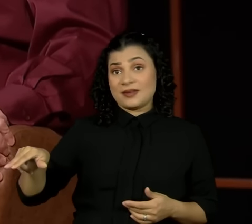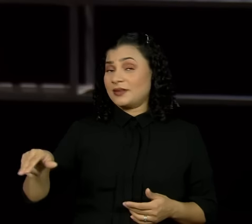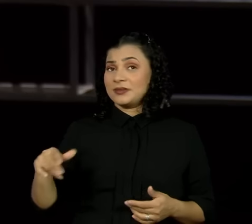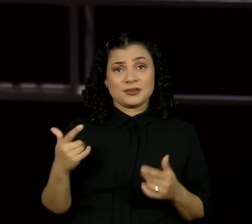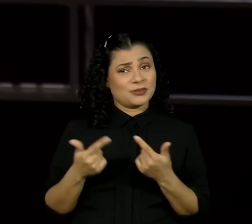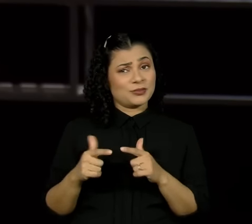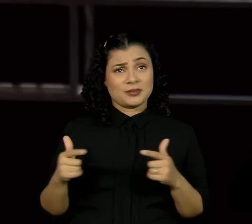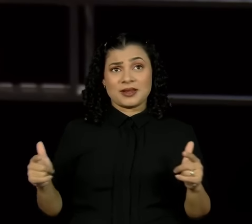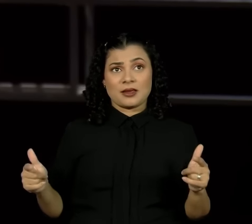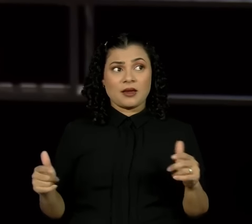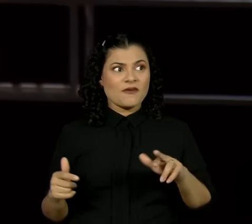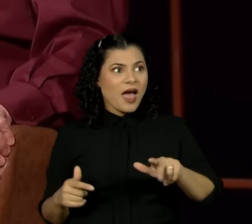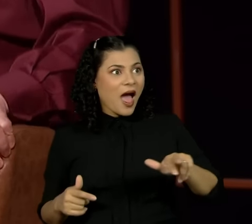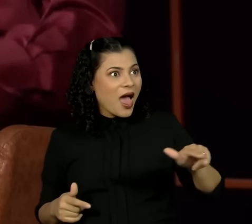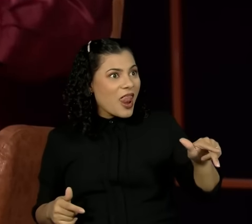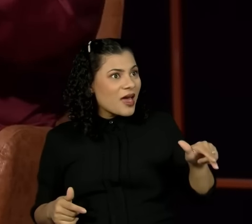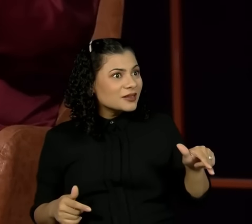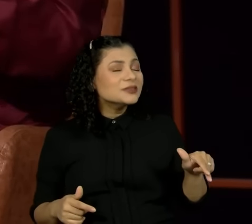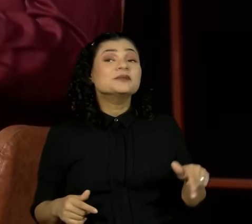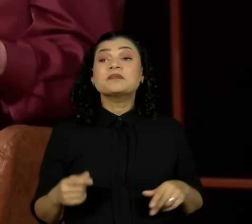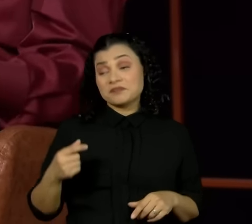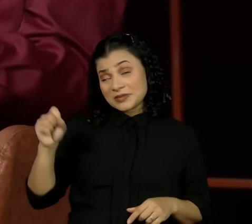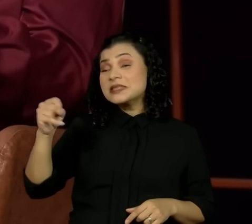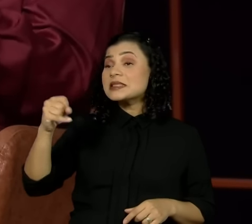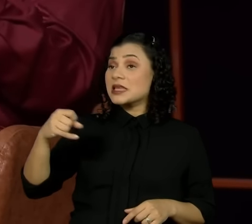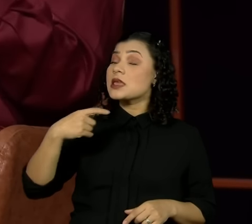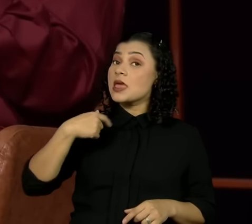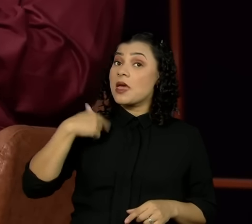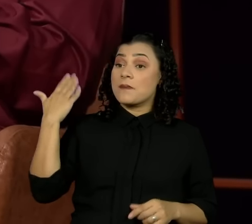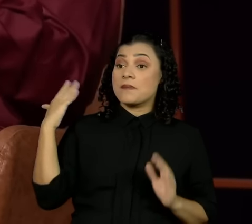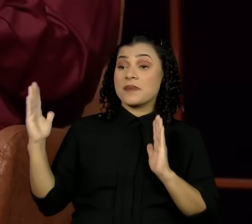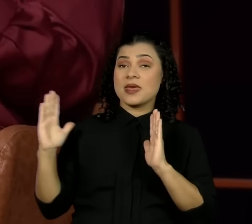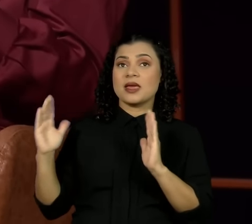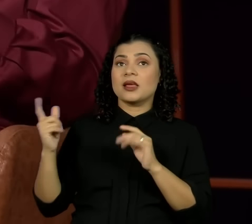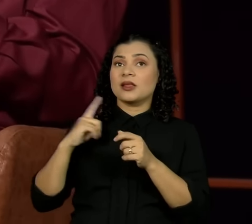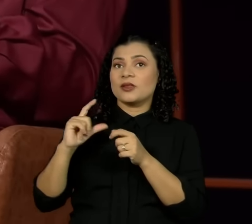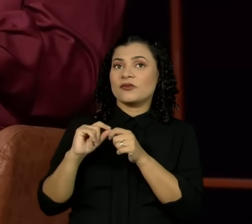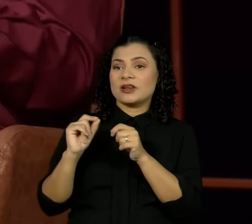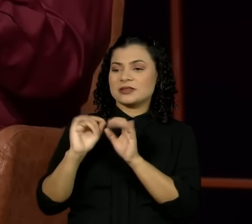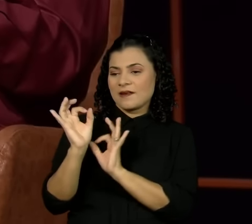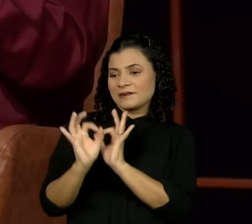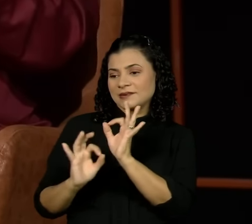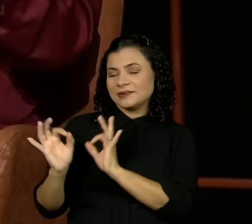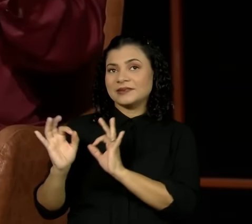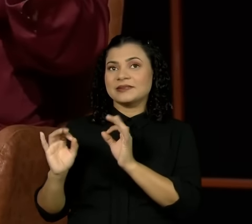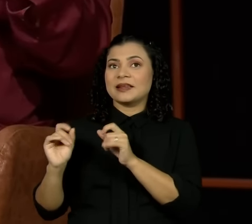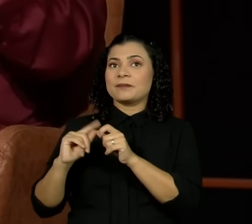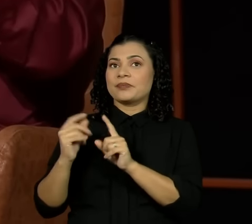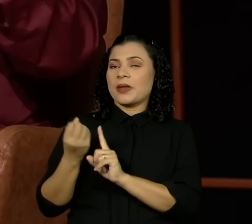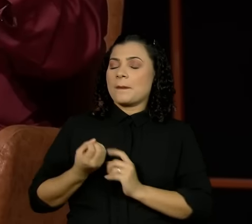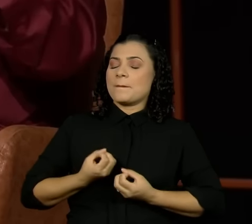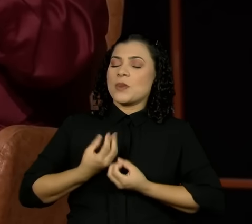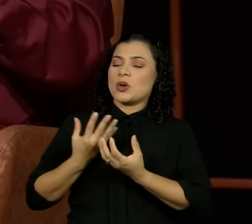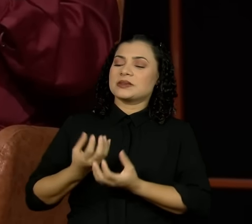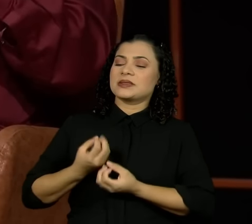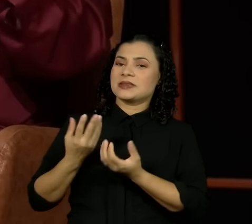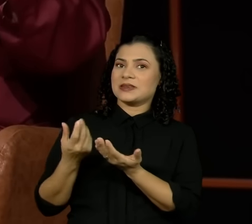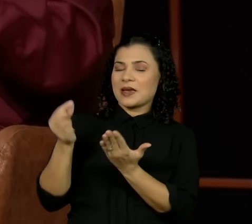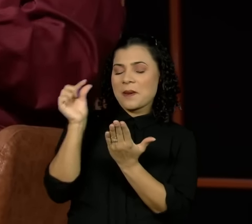Diferentes. Era diferente. Eu fazia. E na época a gente fazia coisa bem gongórica. Soneto, sabe,